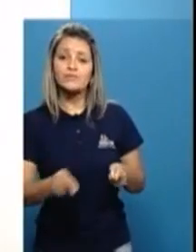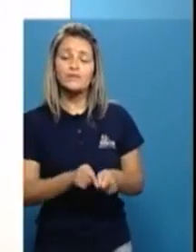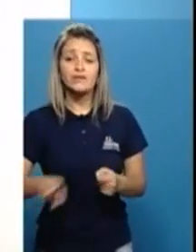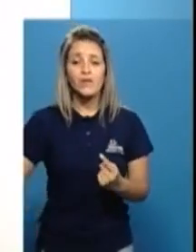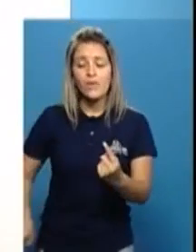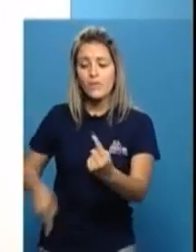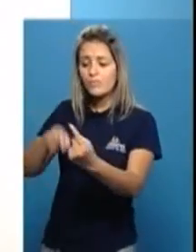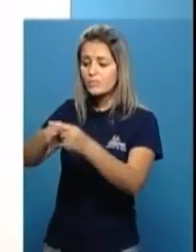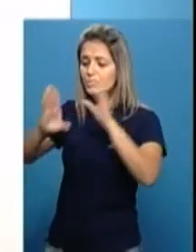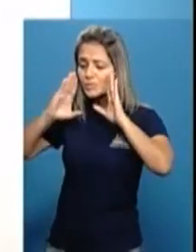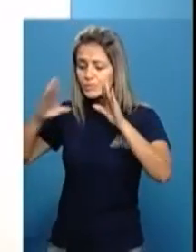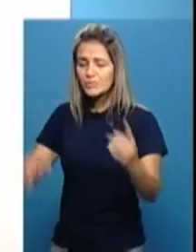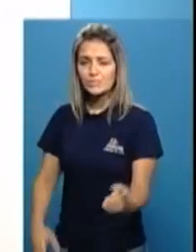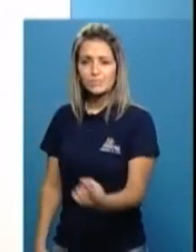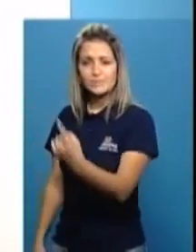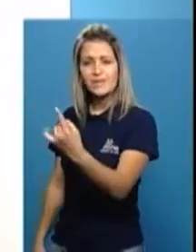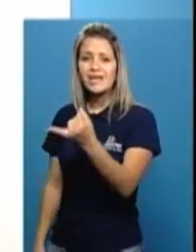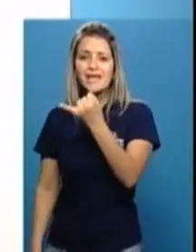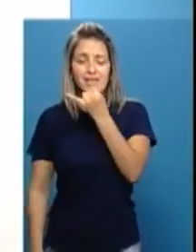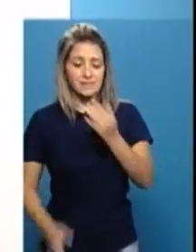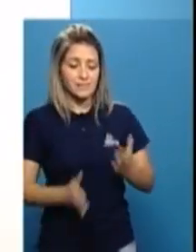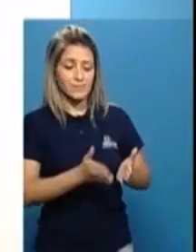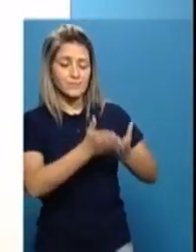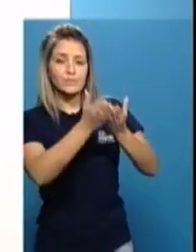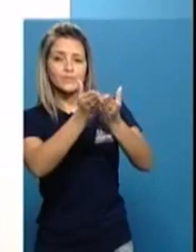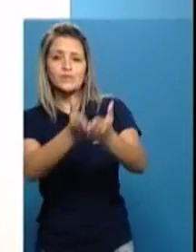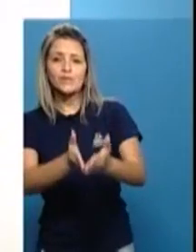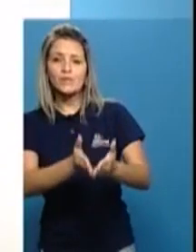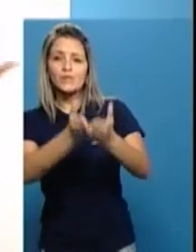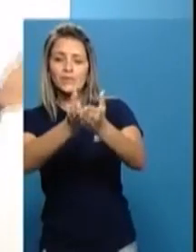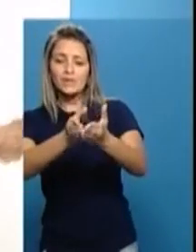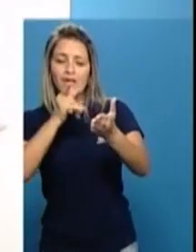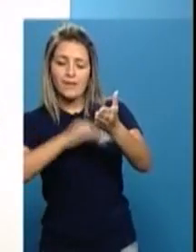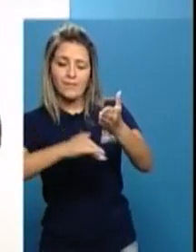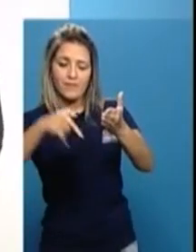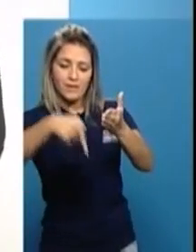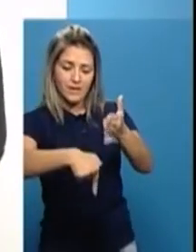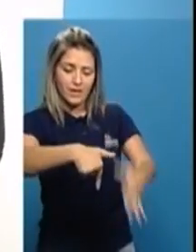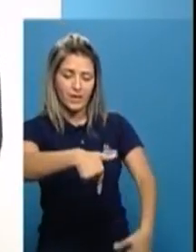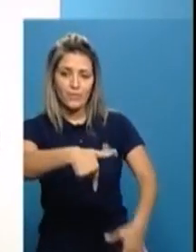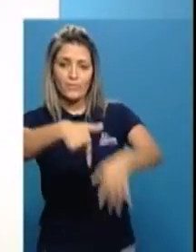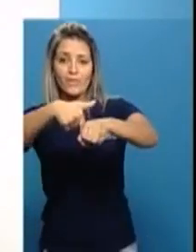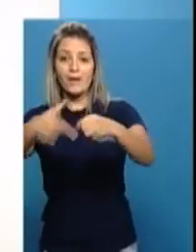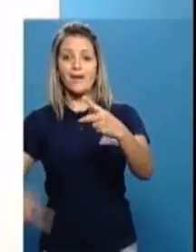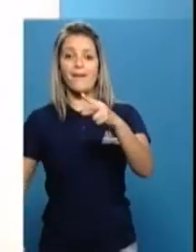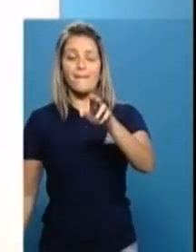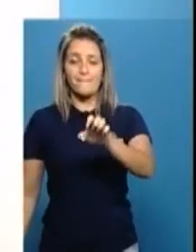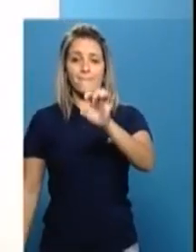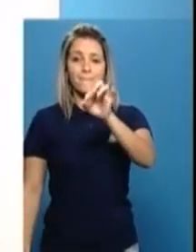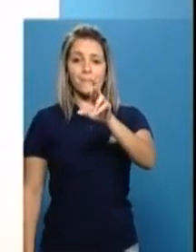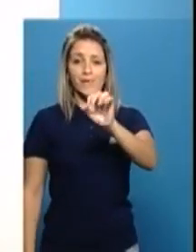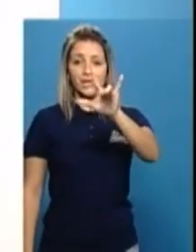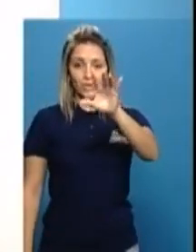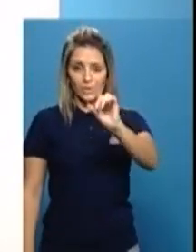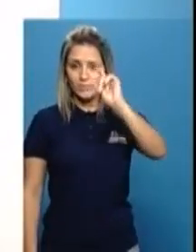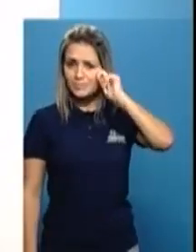finalidade específica. Por exemplo, um navio de petróleo. Também são produzidos unitariamente, na maioria